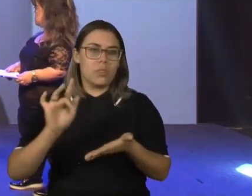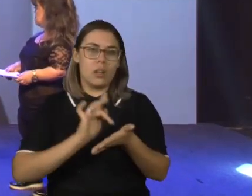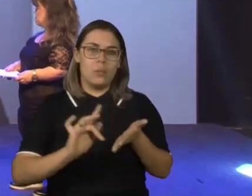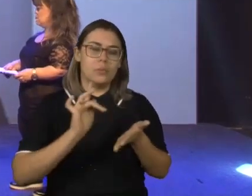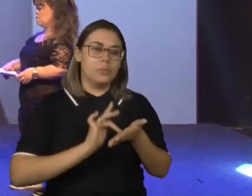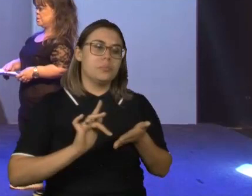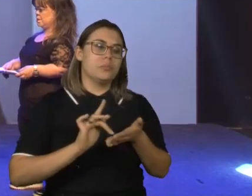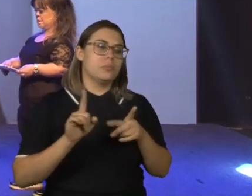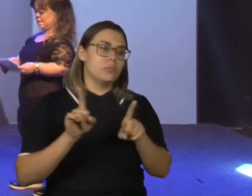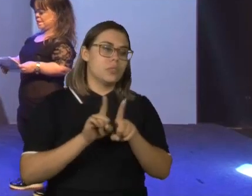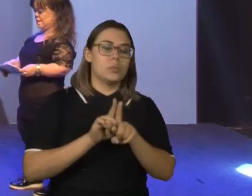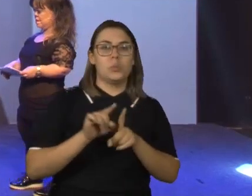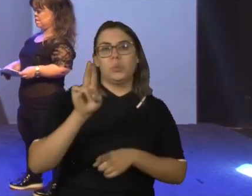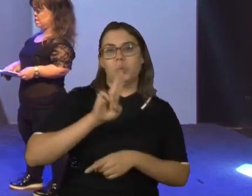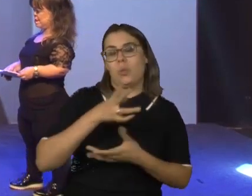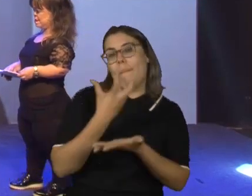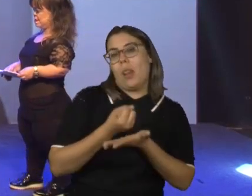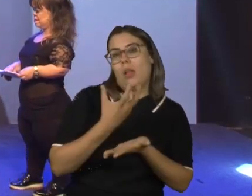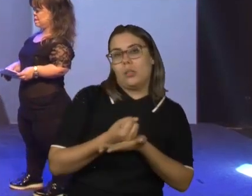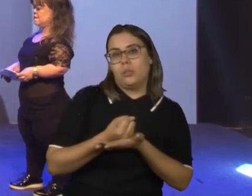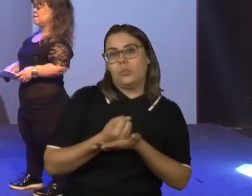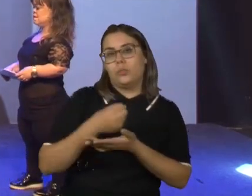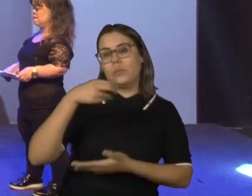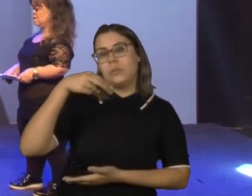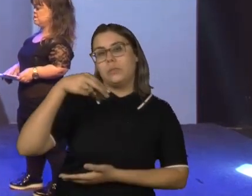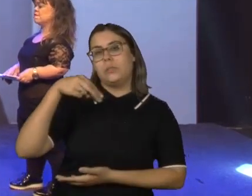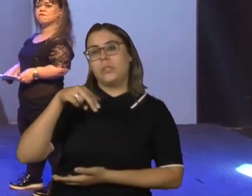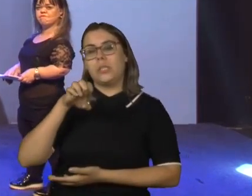aplicativos como o Jabi Talk. Hoje eu uso o LED Talk.